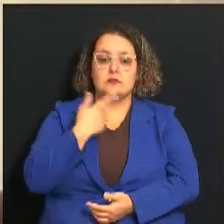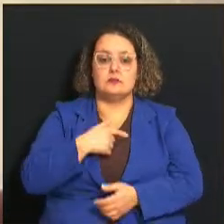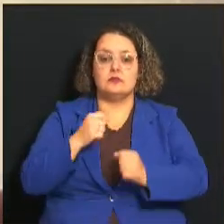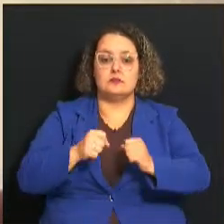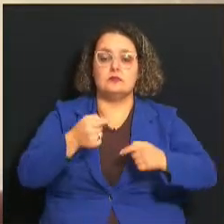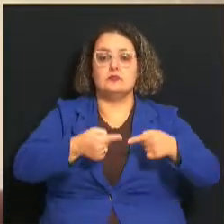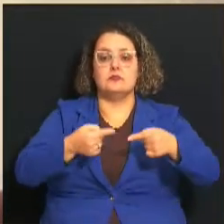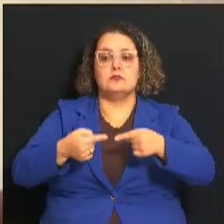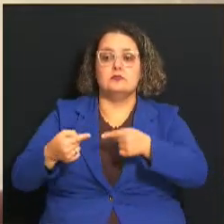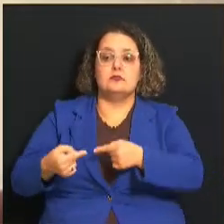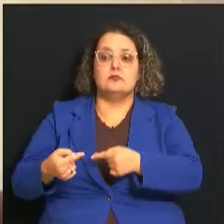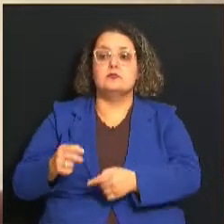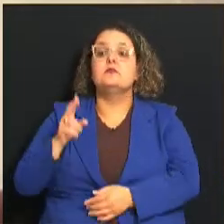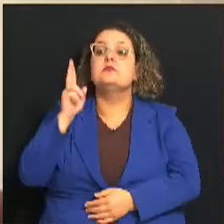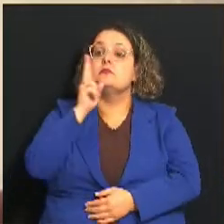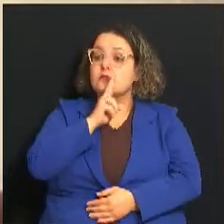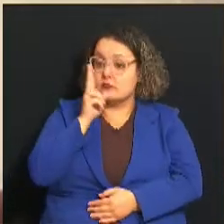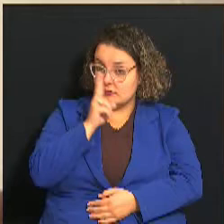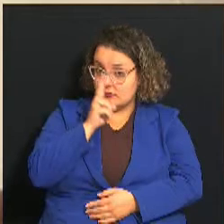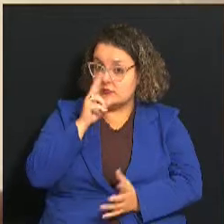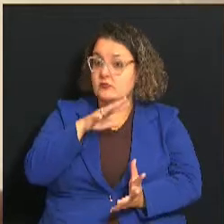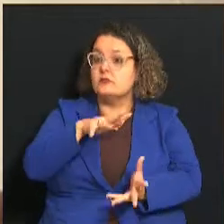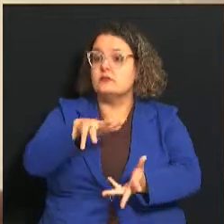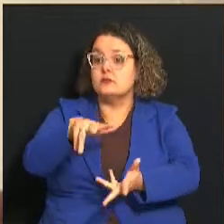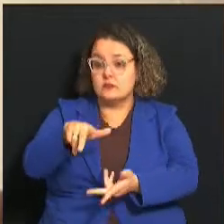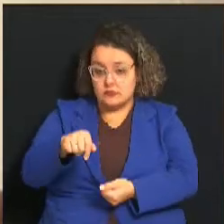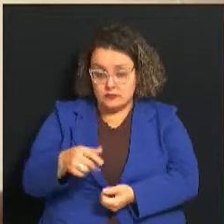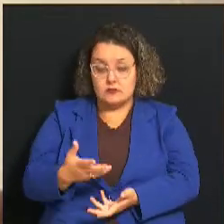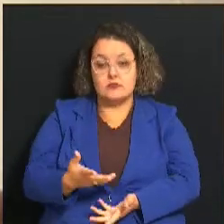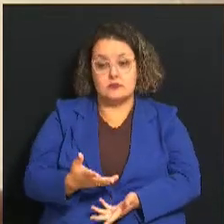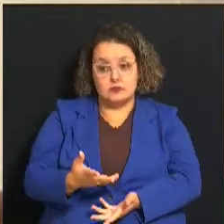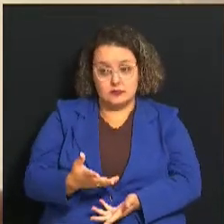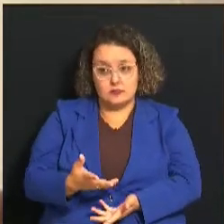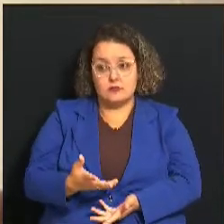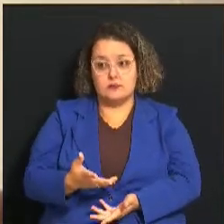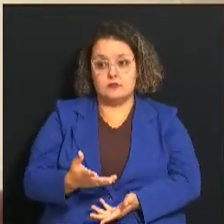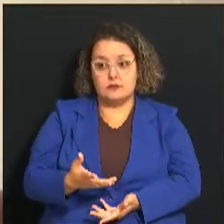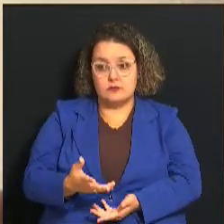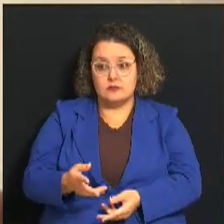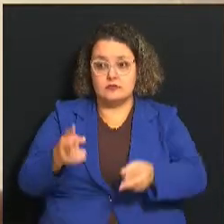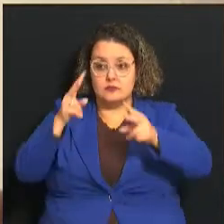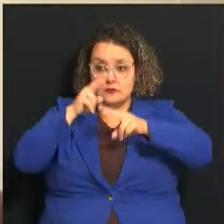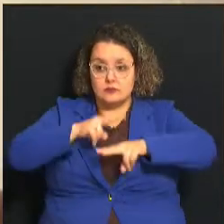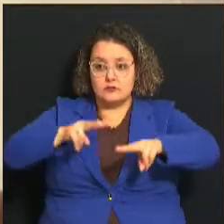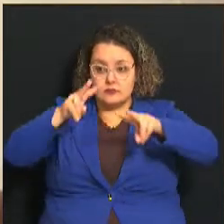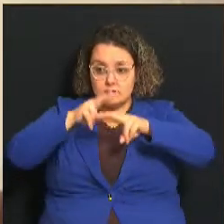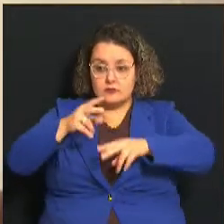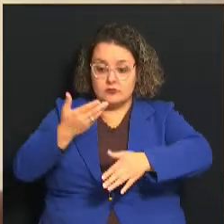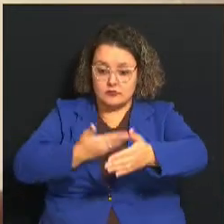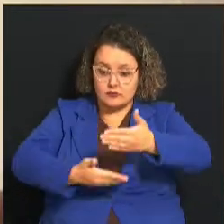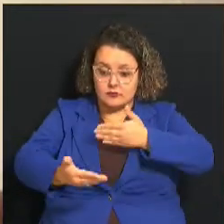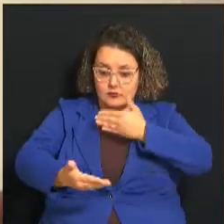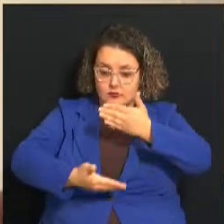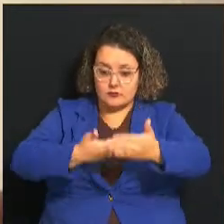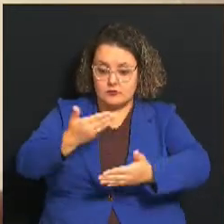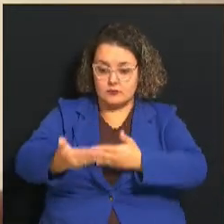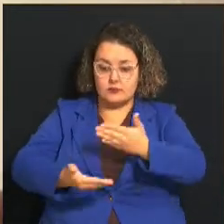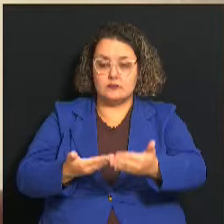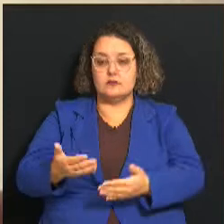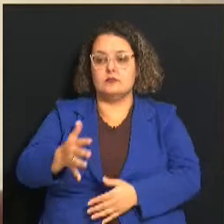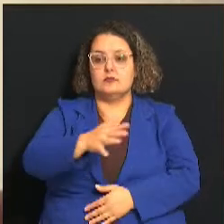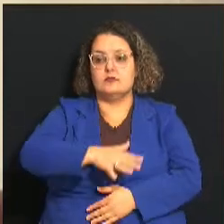que é uma emergência mundial, né? Então, vamos aqui ver como que, compartilhando esses espaços que